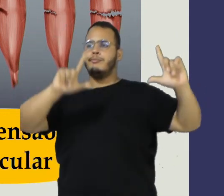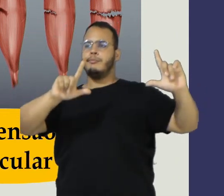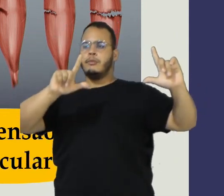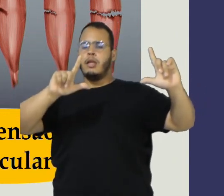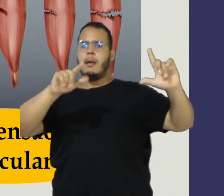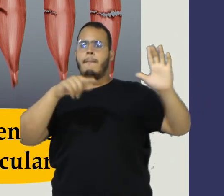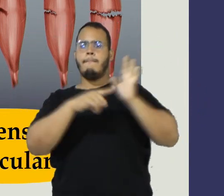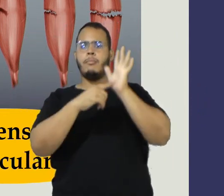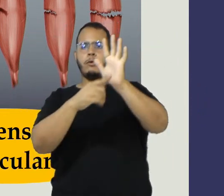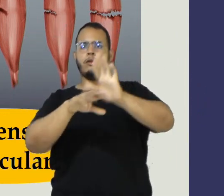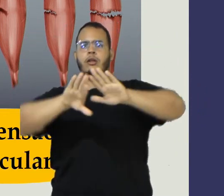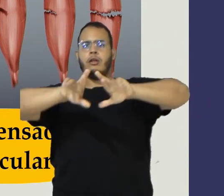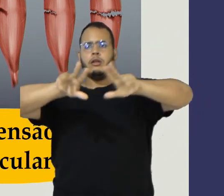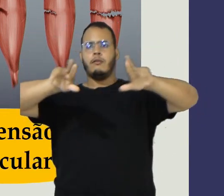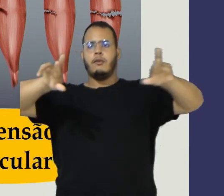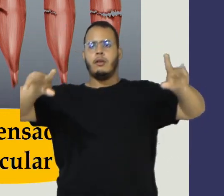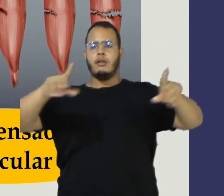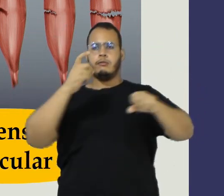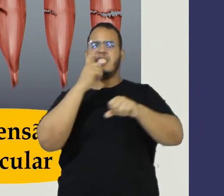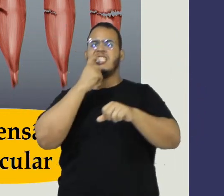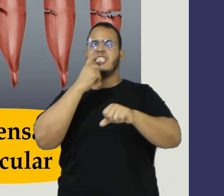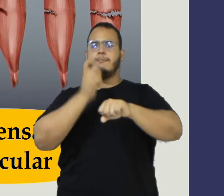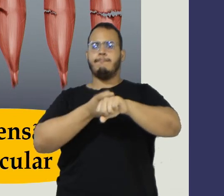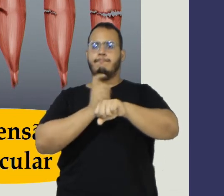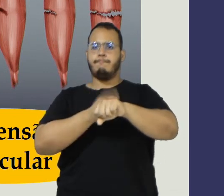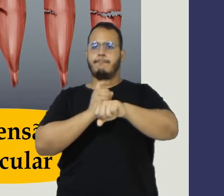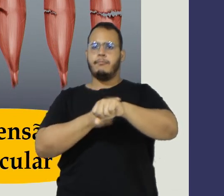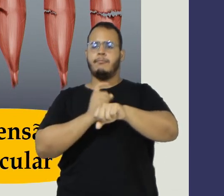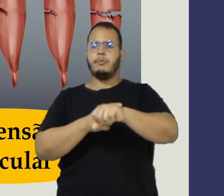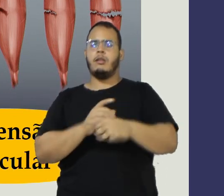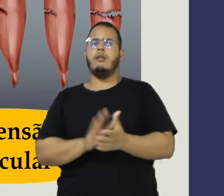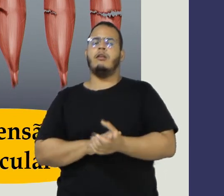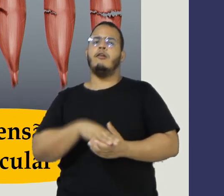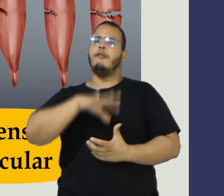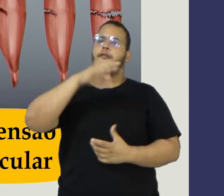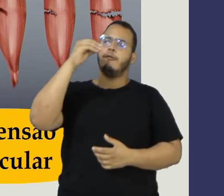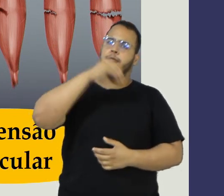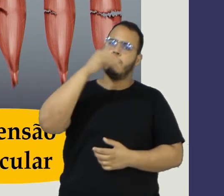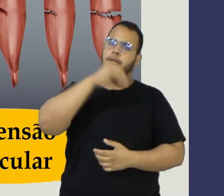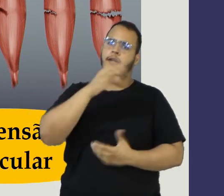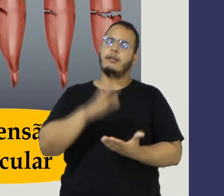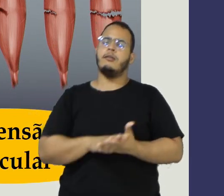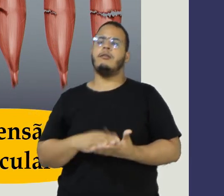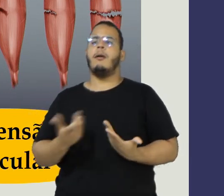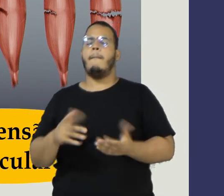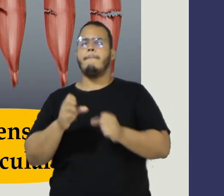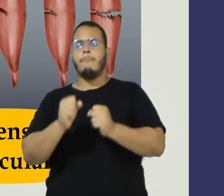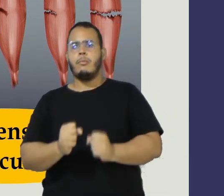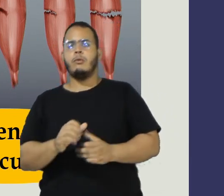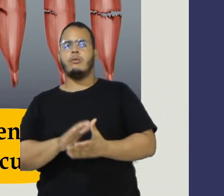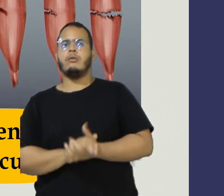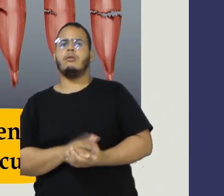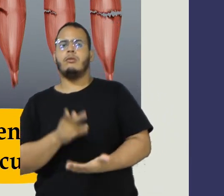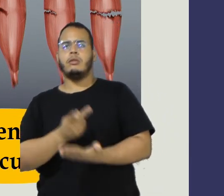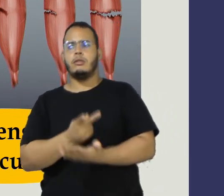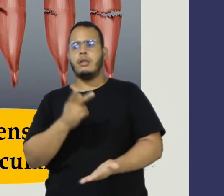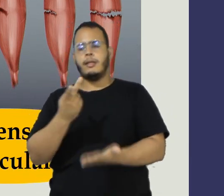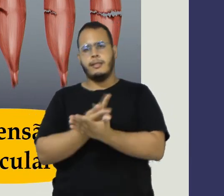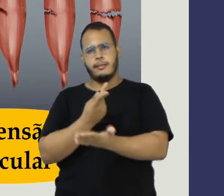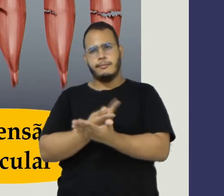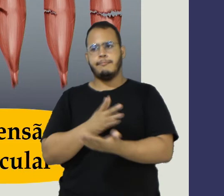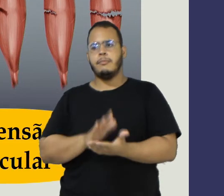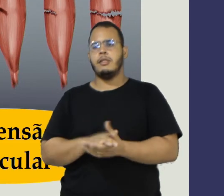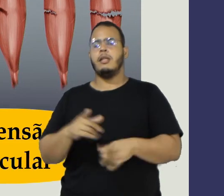com osteoporose. A gente vai vendo que ele vai ficando mais oco, mais frágil, certo? Então também pode estar danificando. E por fim, a